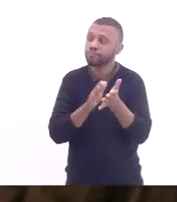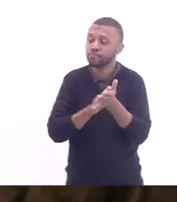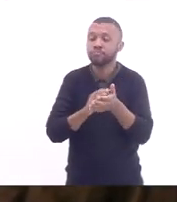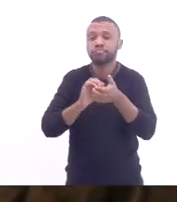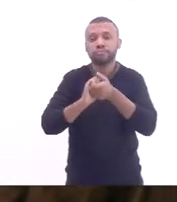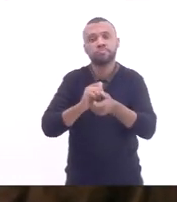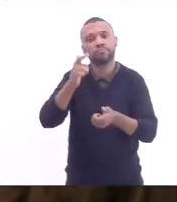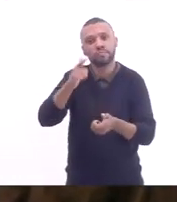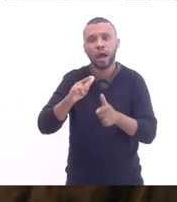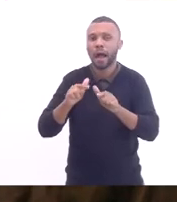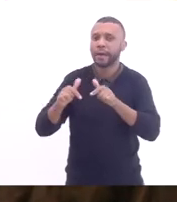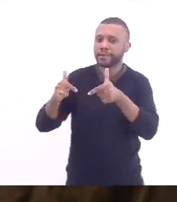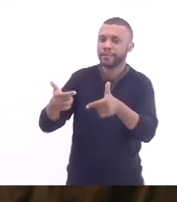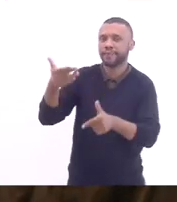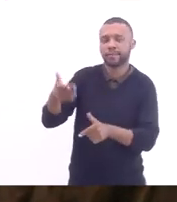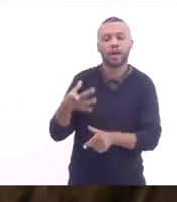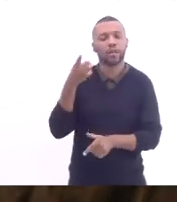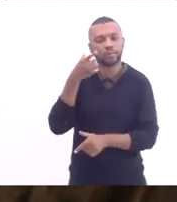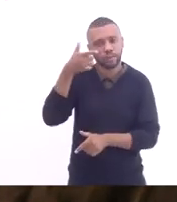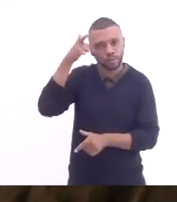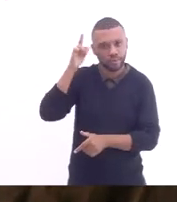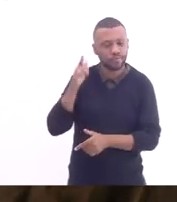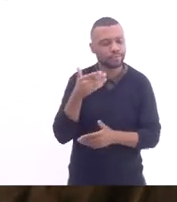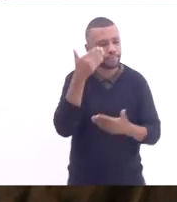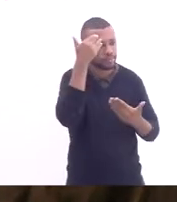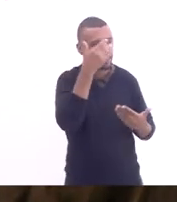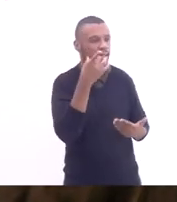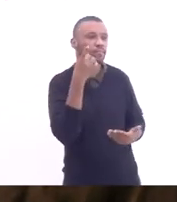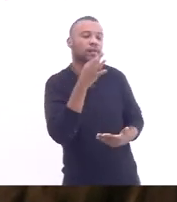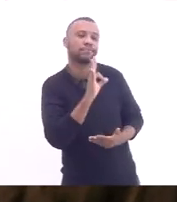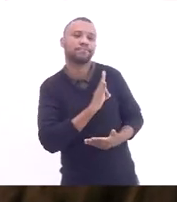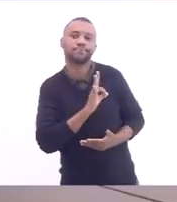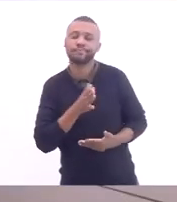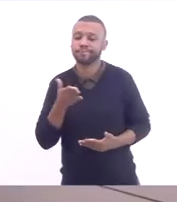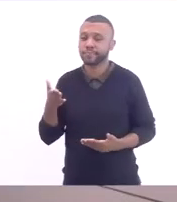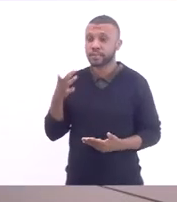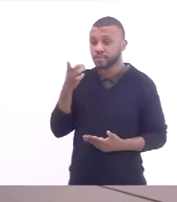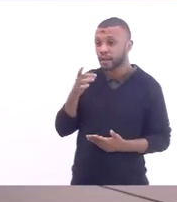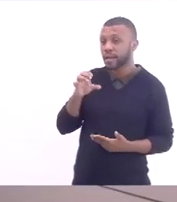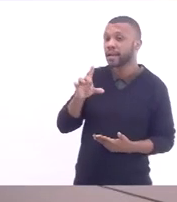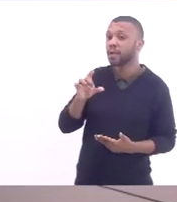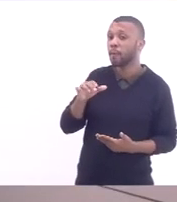a iniciativa de Vossa Excelência. Obrigado, deputado Marta Rocha. Deputado Eleomar Coelho.